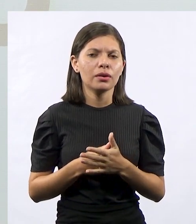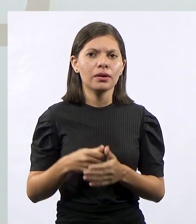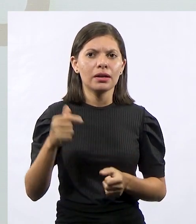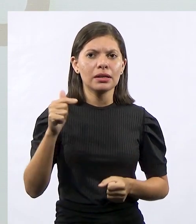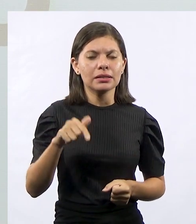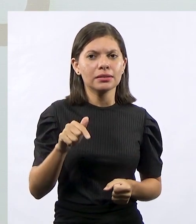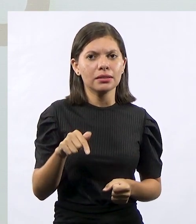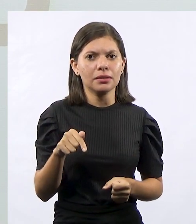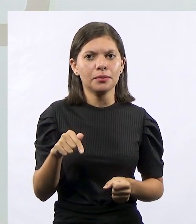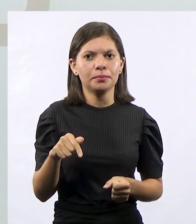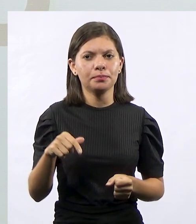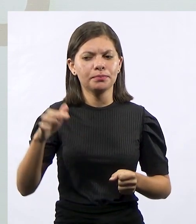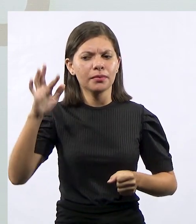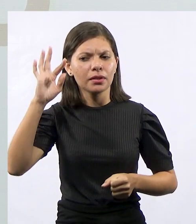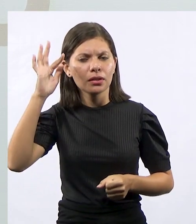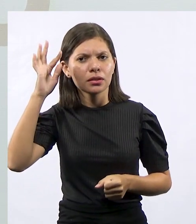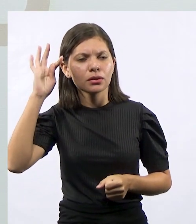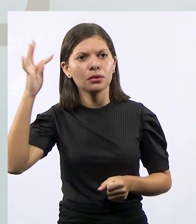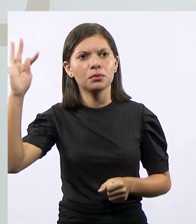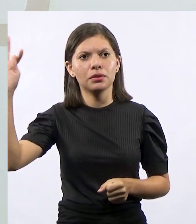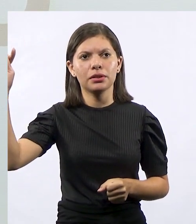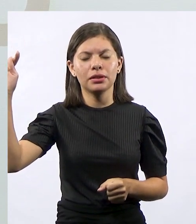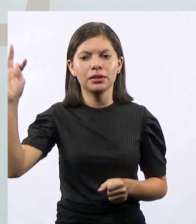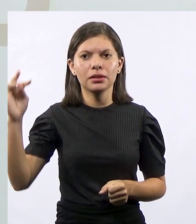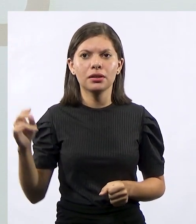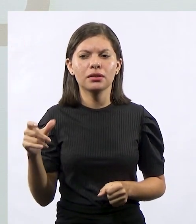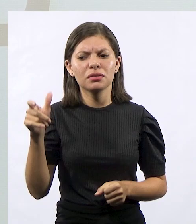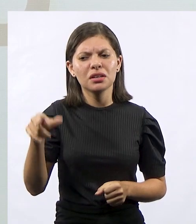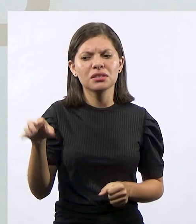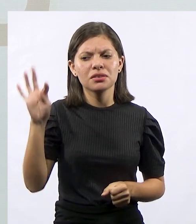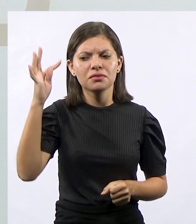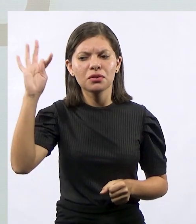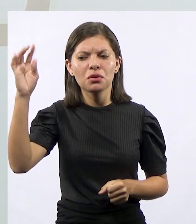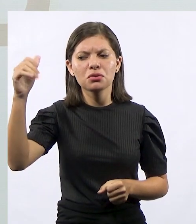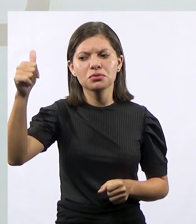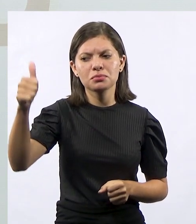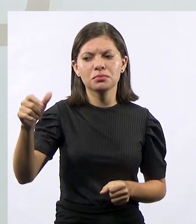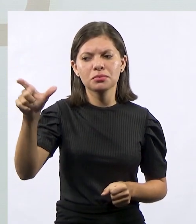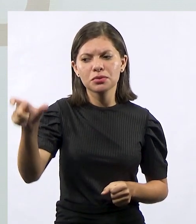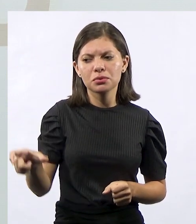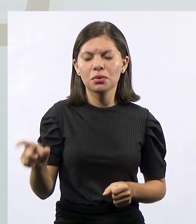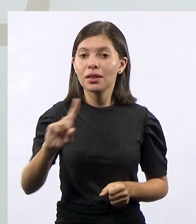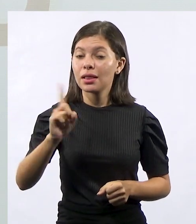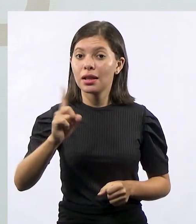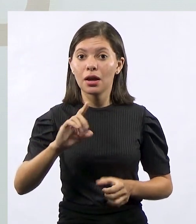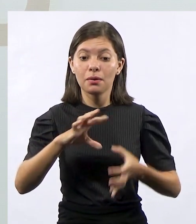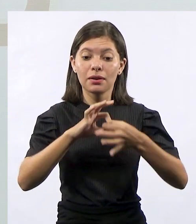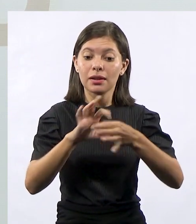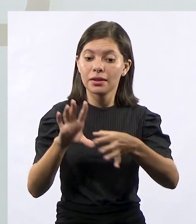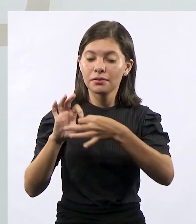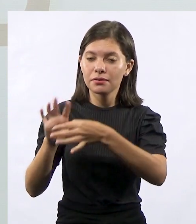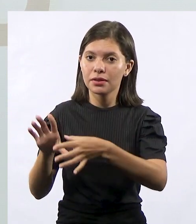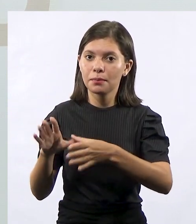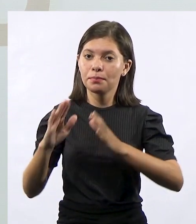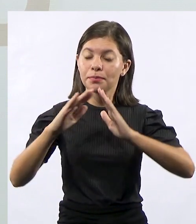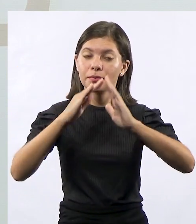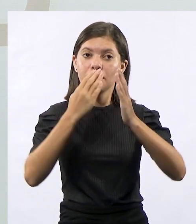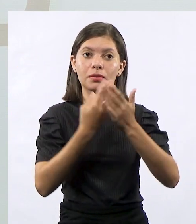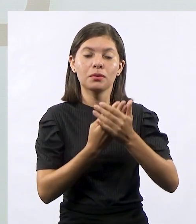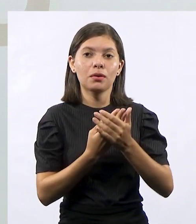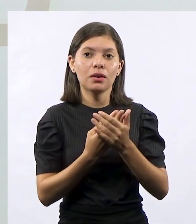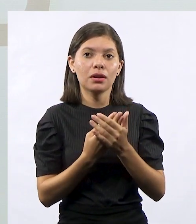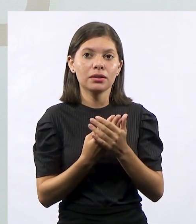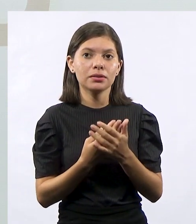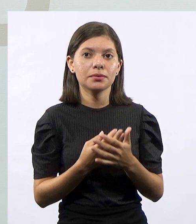seguir nessa teoria, ou segundo esse filósofo, esse teórico. Não, ele é livre. Então, a gente